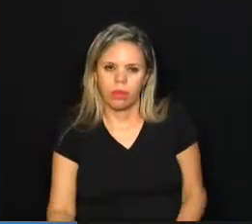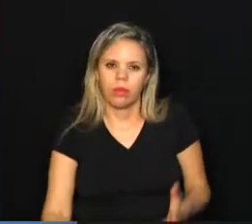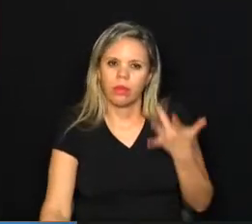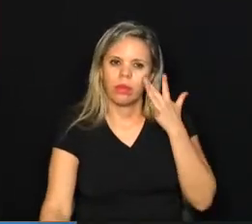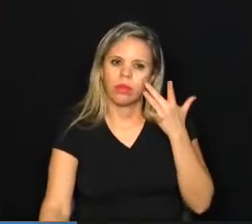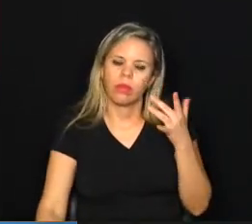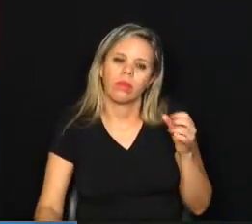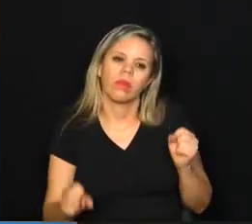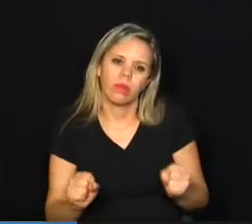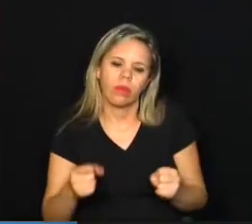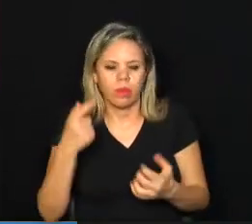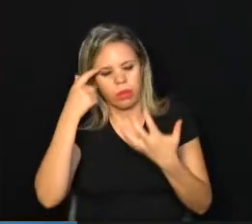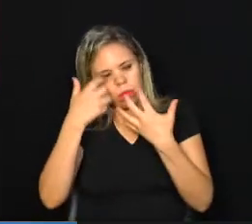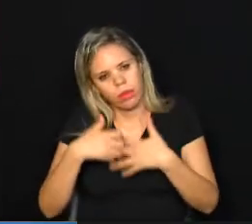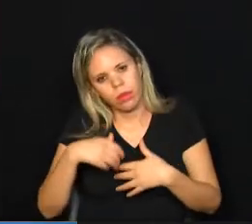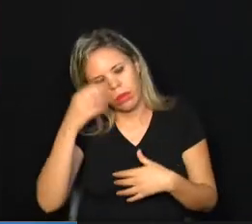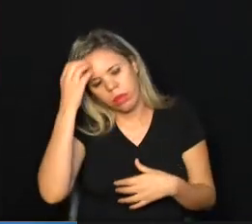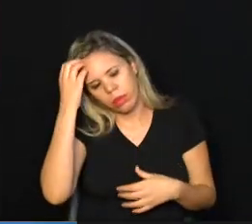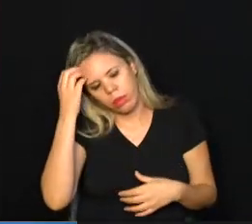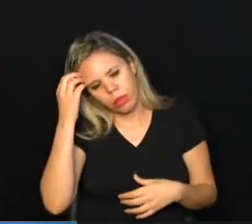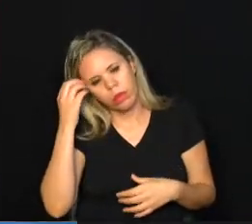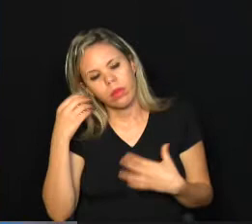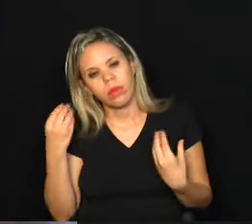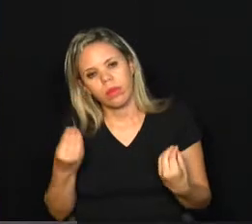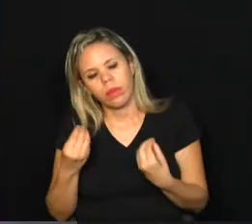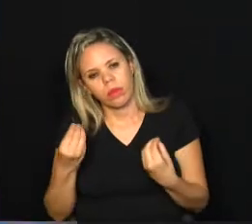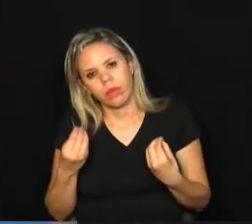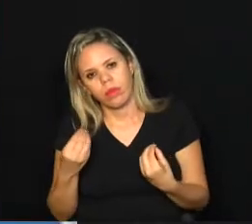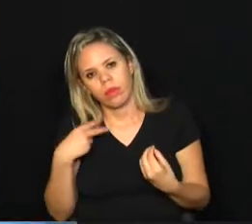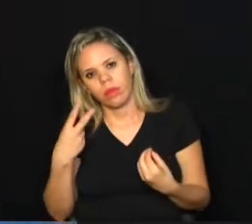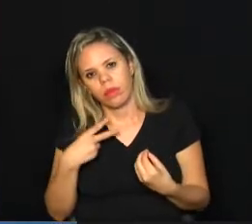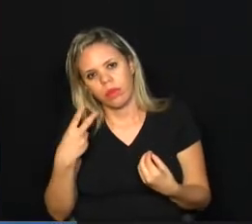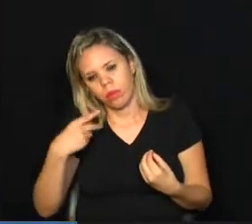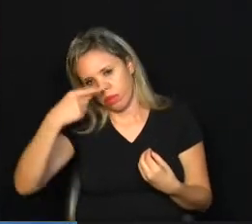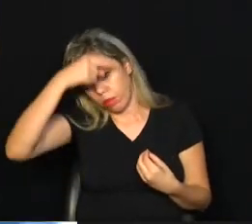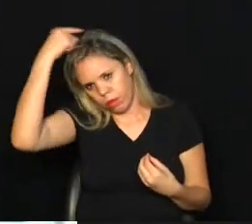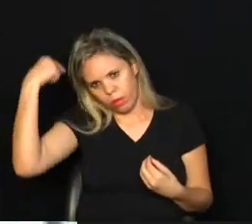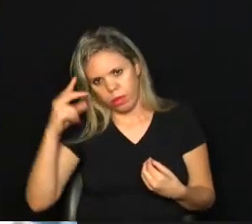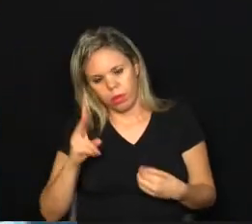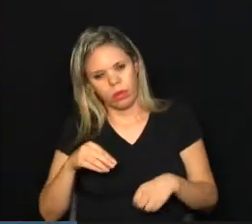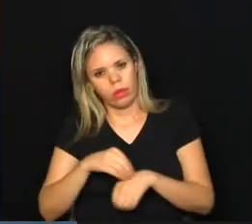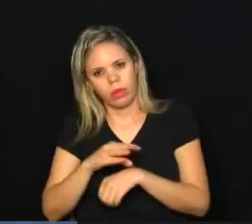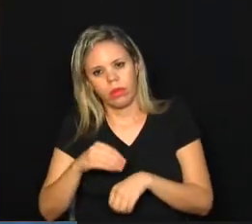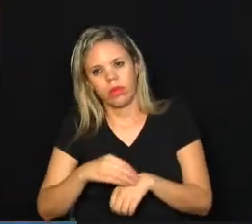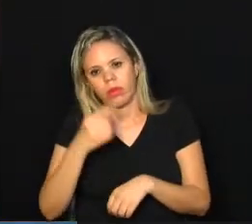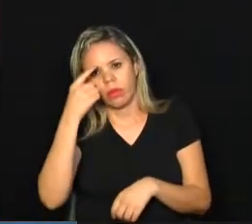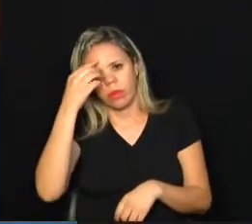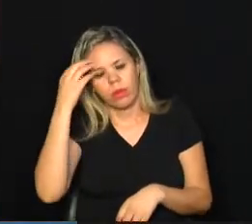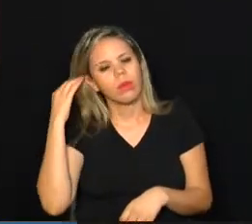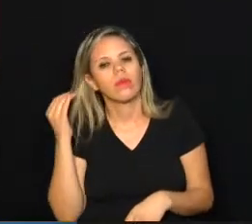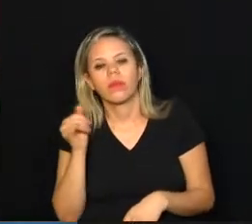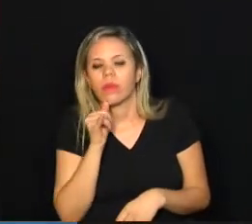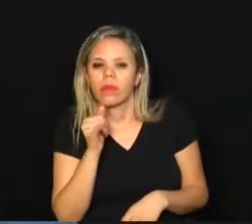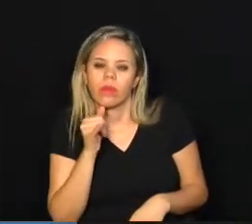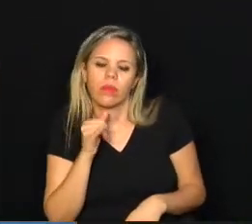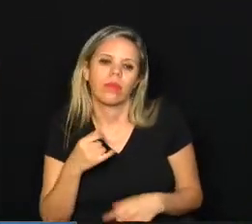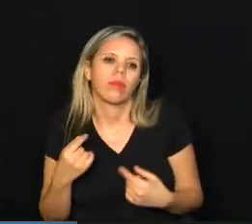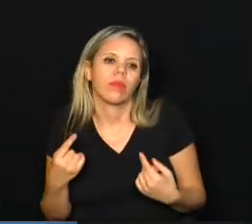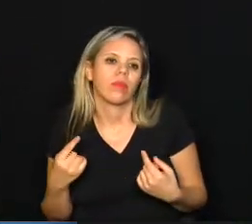gente poderia pensar aqui, e o vereador Paulo Gaspar sempre trouxe essa ideia de ser